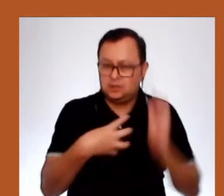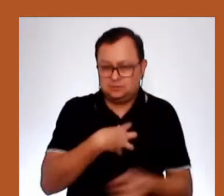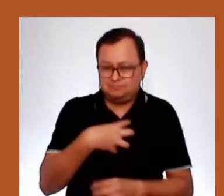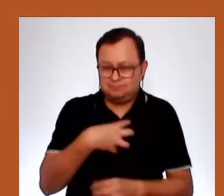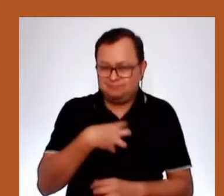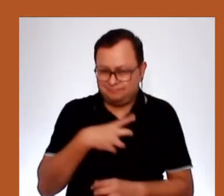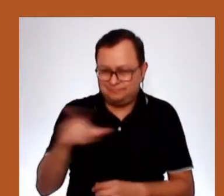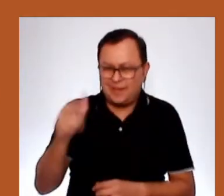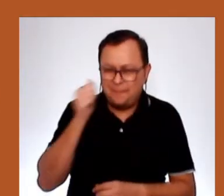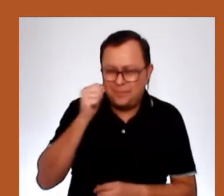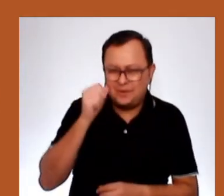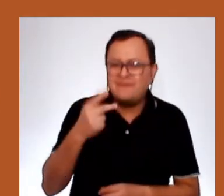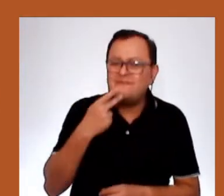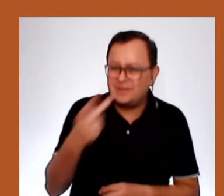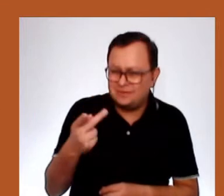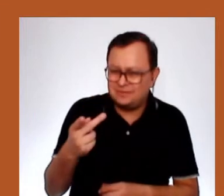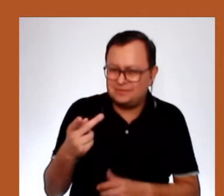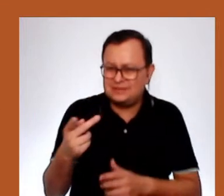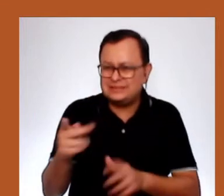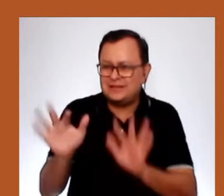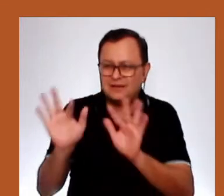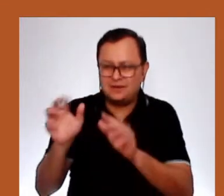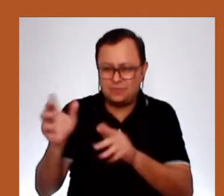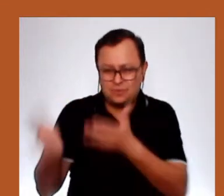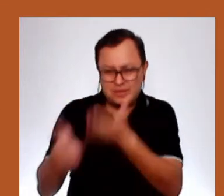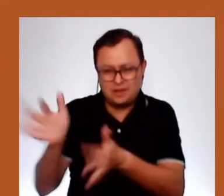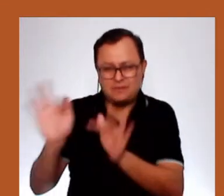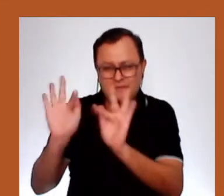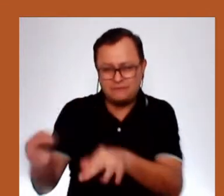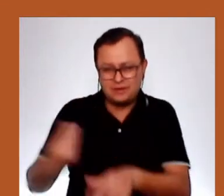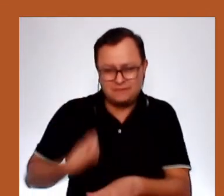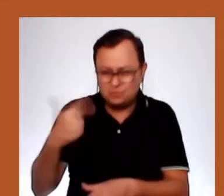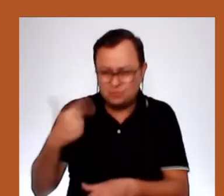de ter acontecido esse exemplo tão negativo para com ela.